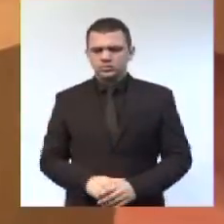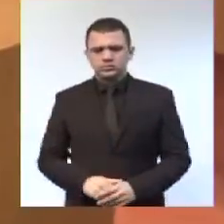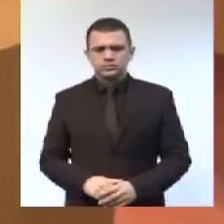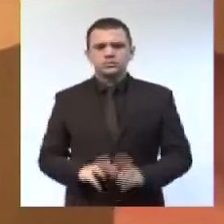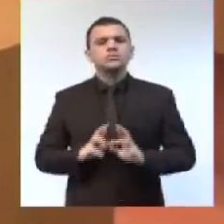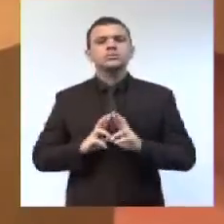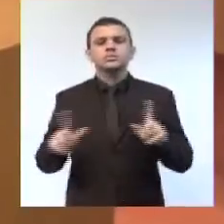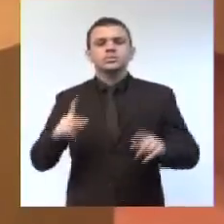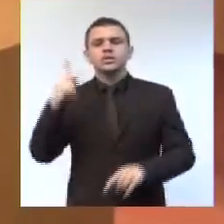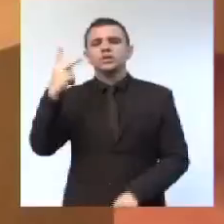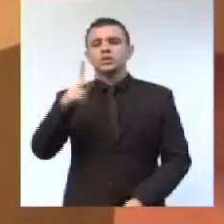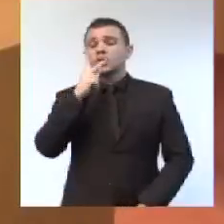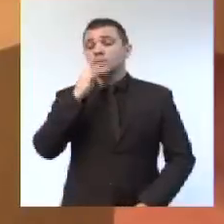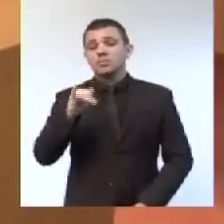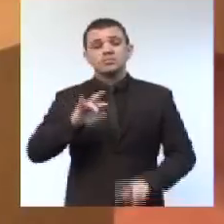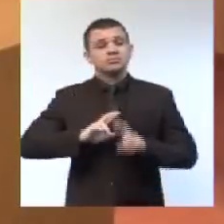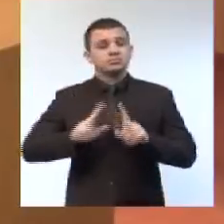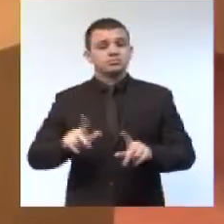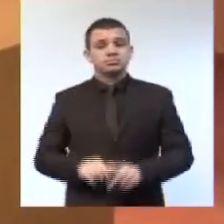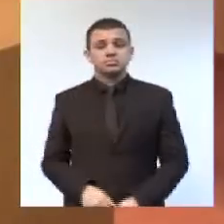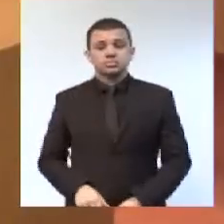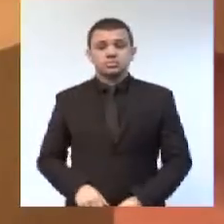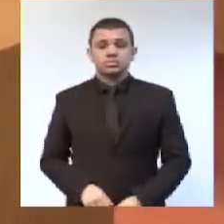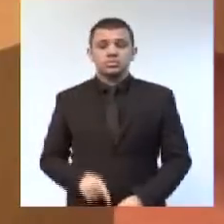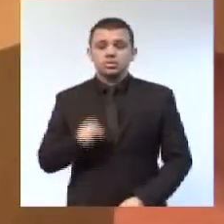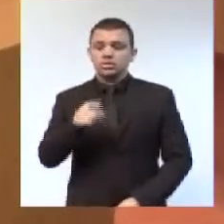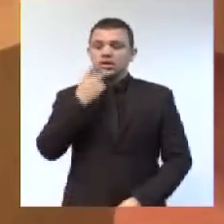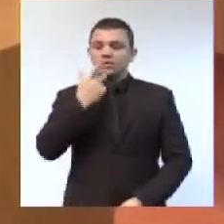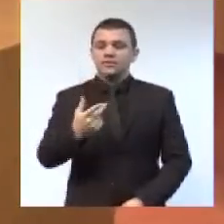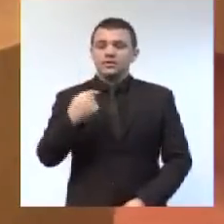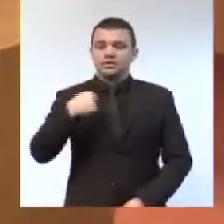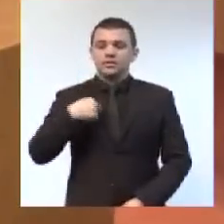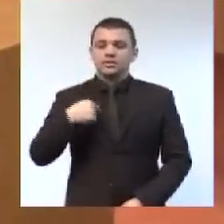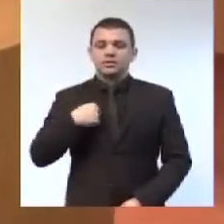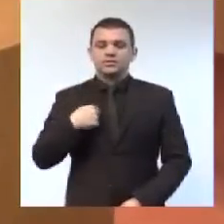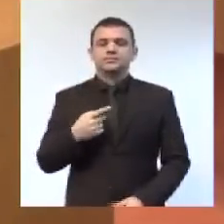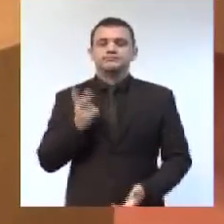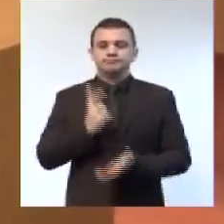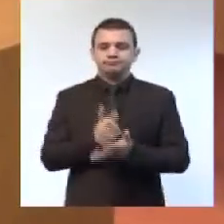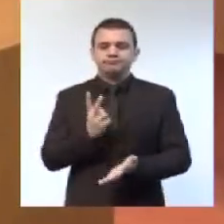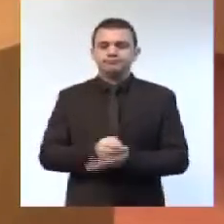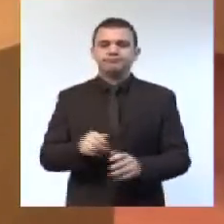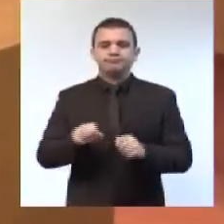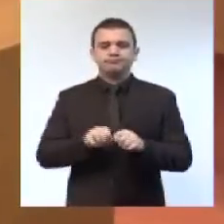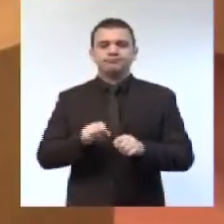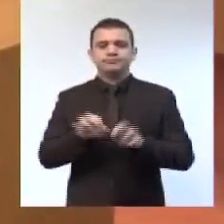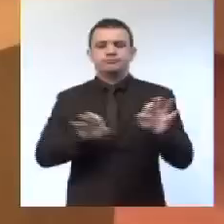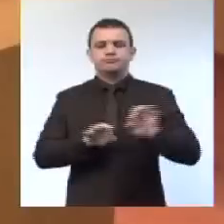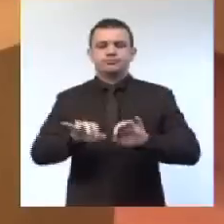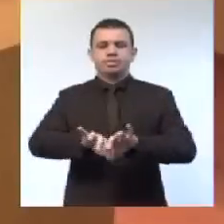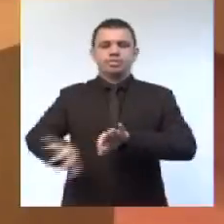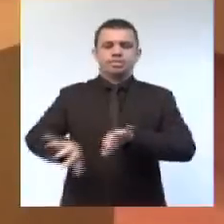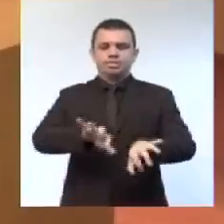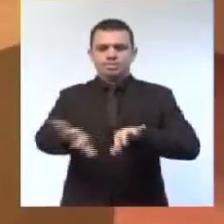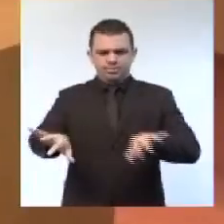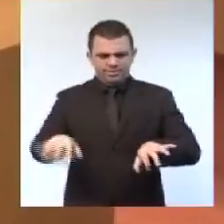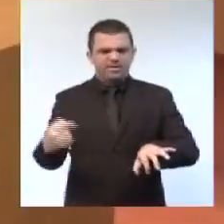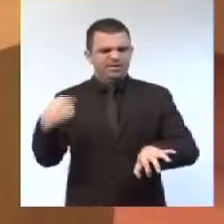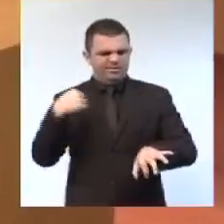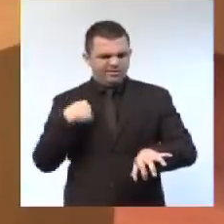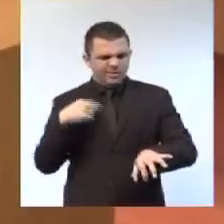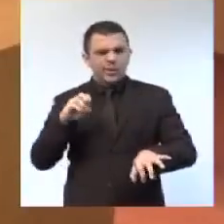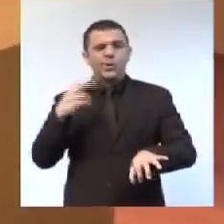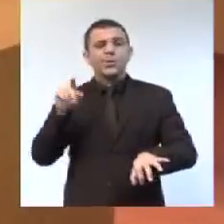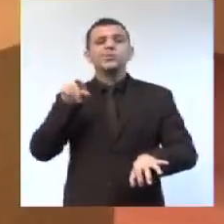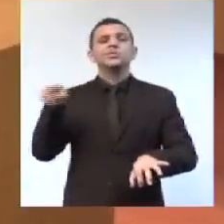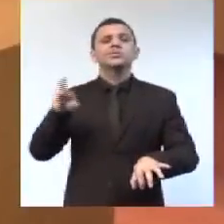Diferentemente do seu pai. Você chega na nota e dizer que eu sou desagregador. Será que é o deputado Roberto Costa que é desagregador ou é o